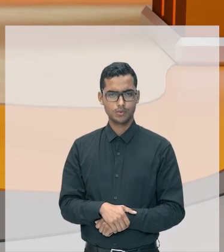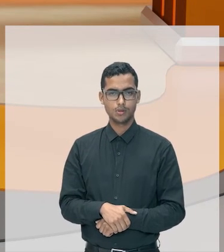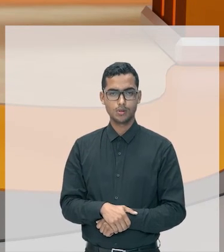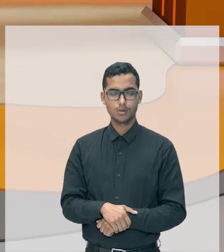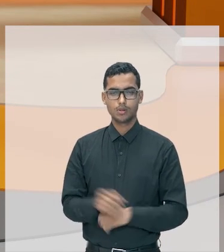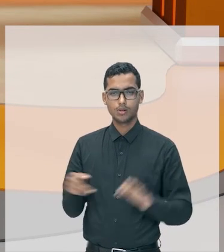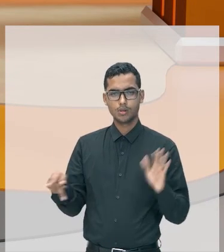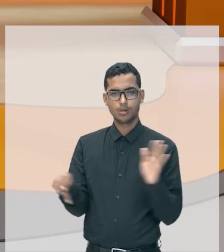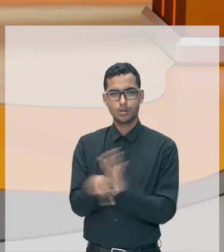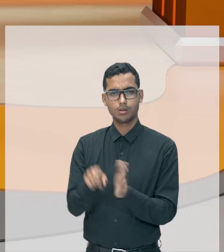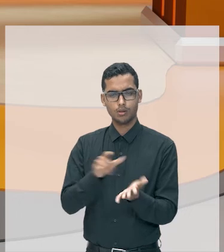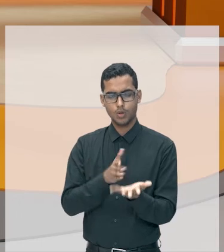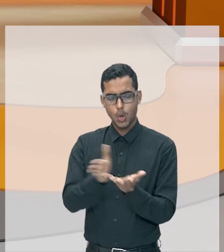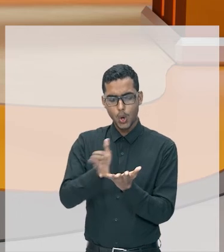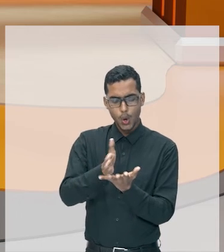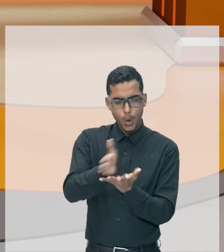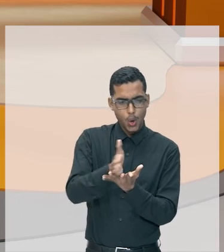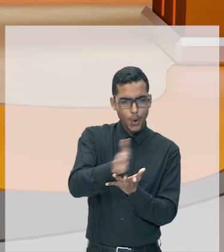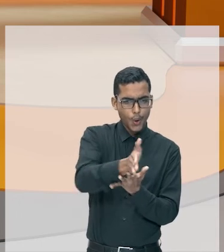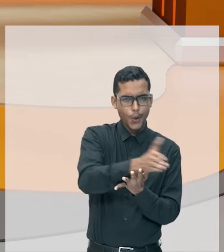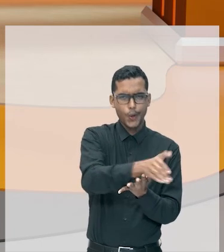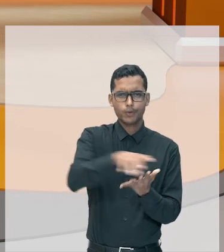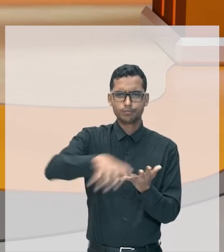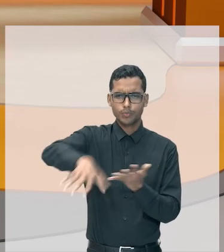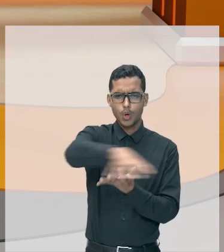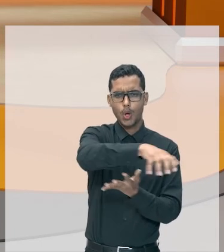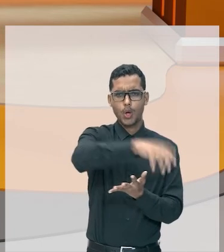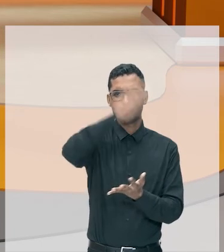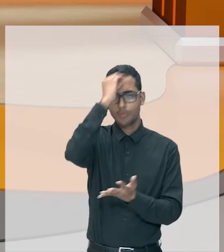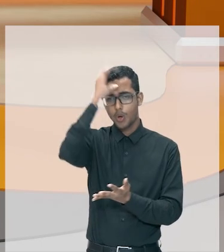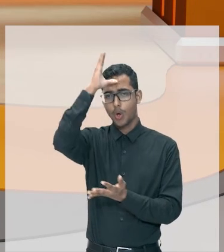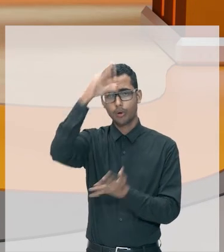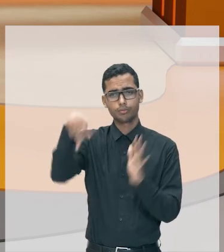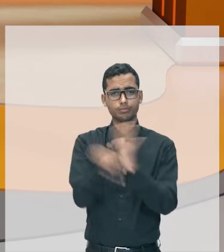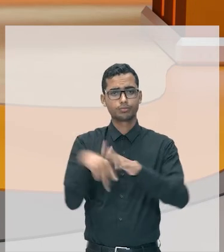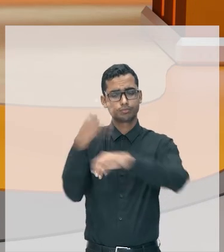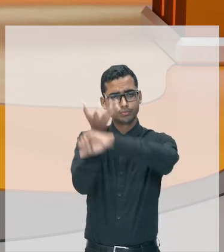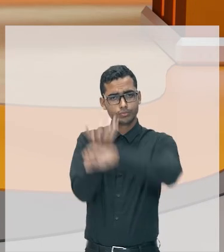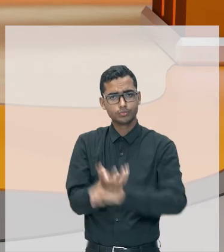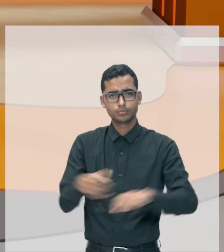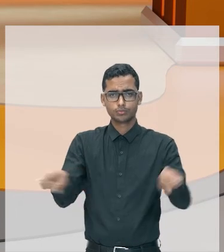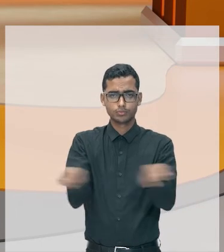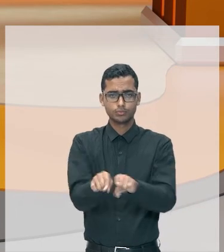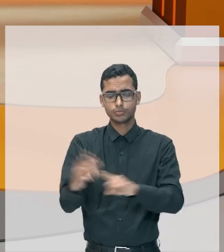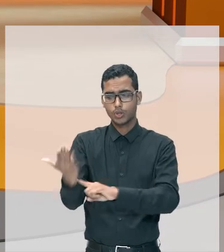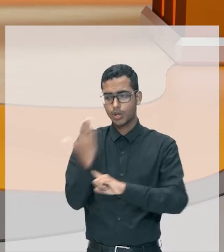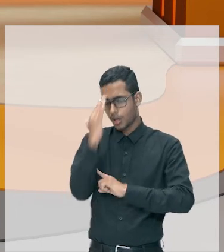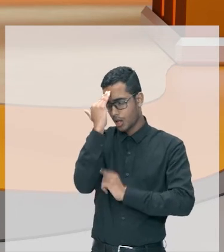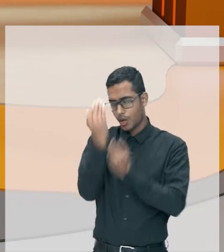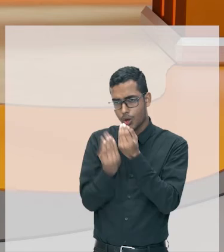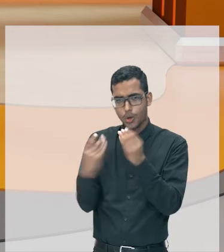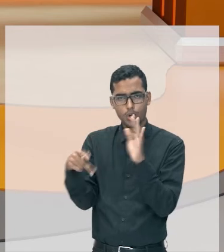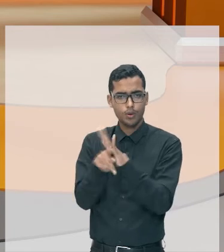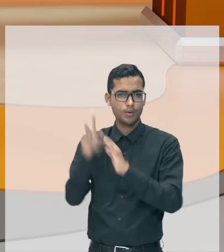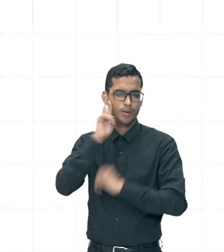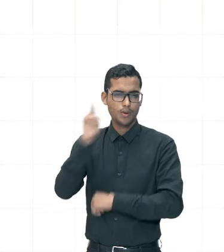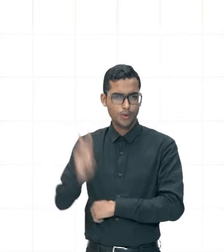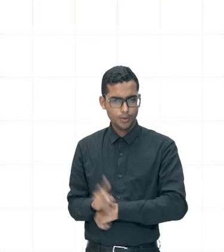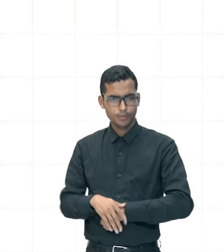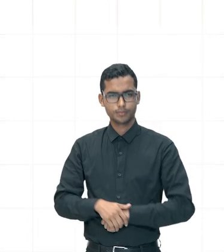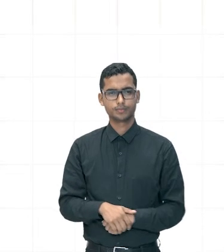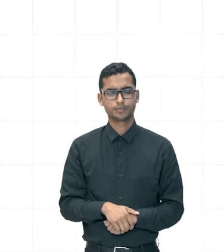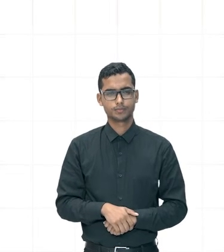do conhecimento, em outras disciplinas, em outras áreas que vão ajudar a escrever a história. Olha